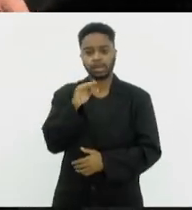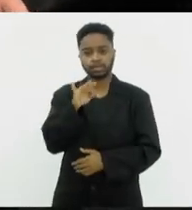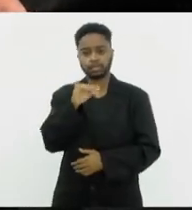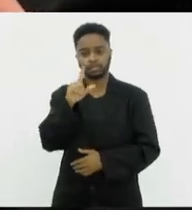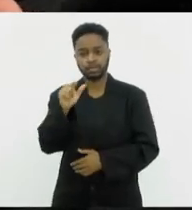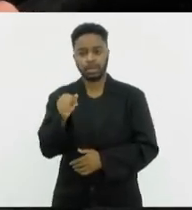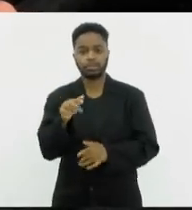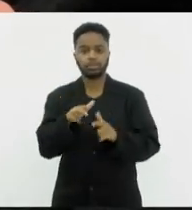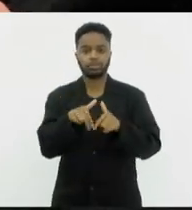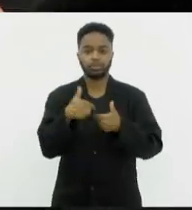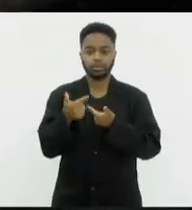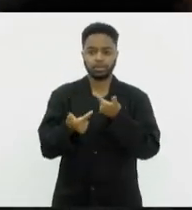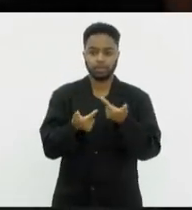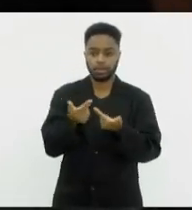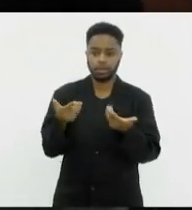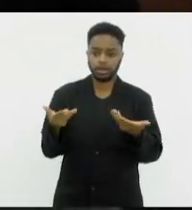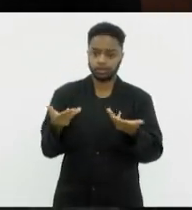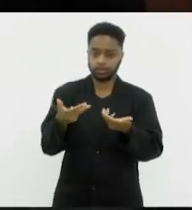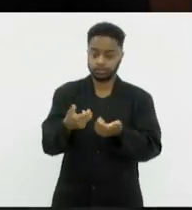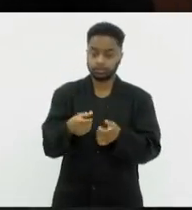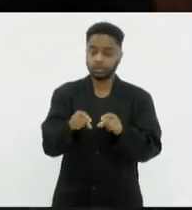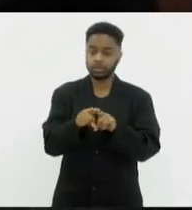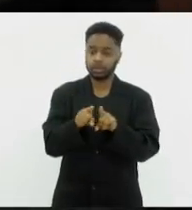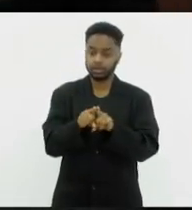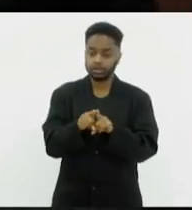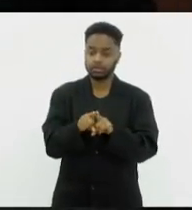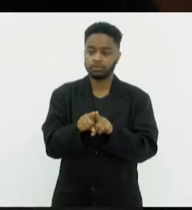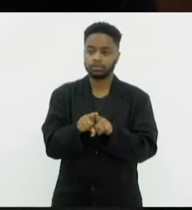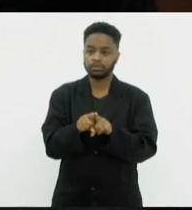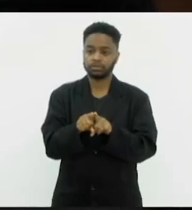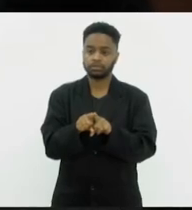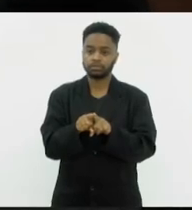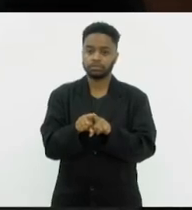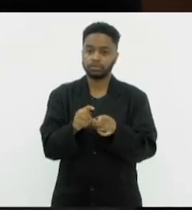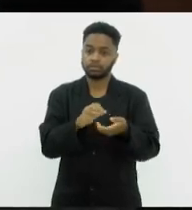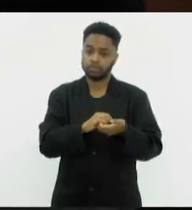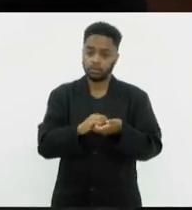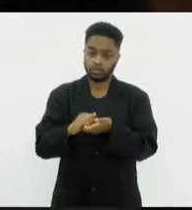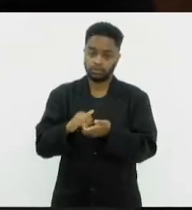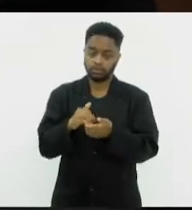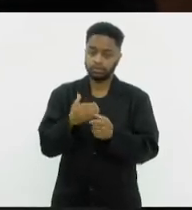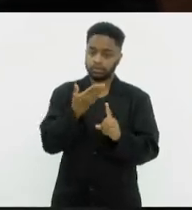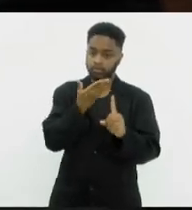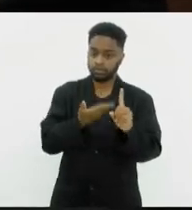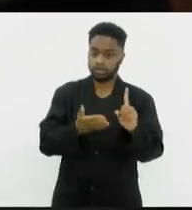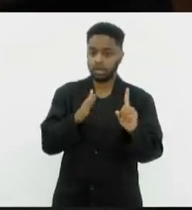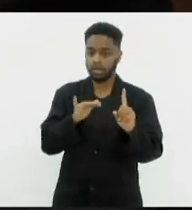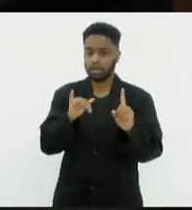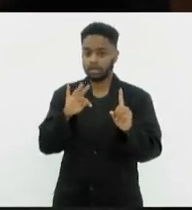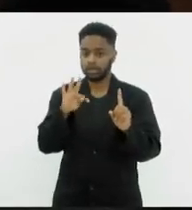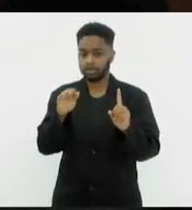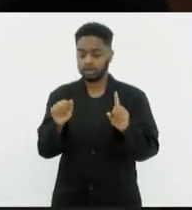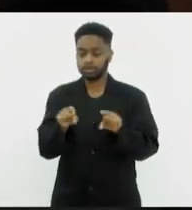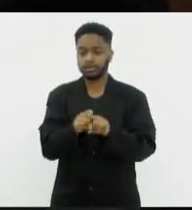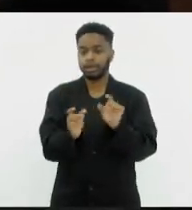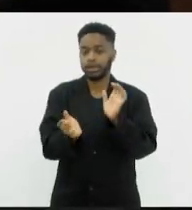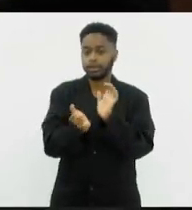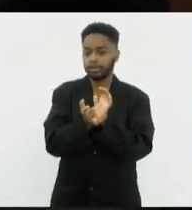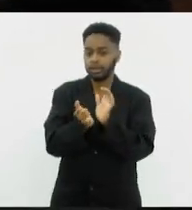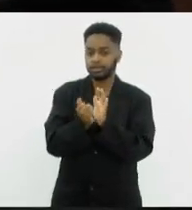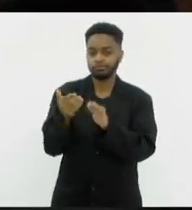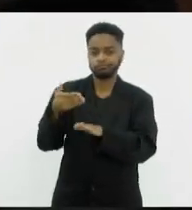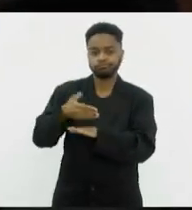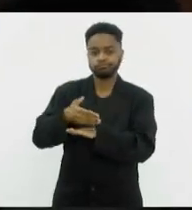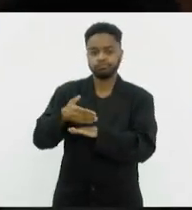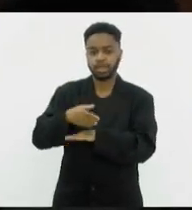esse trabalho, mas também saudar e cumprimentar a delegada Rita e toda a sua equipe que está aqui da DECRAD.